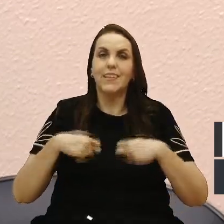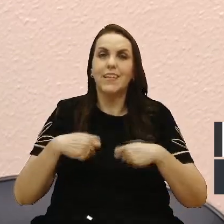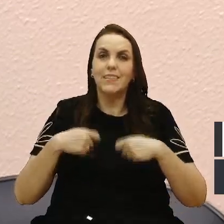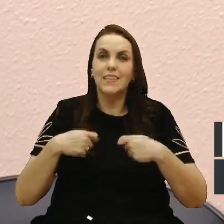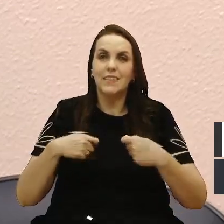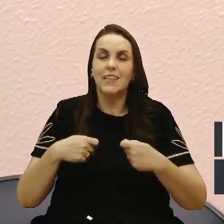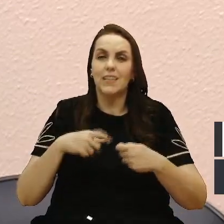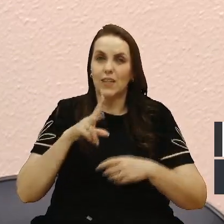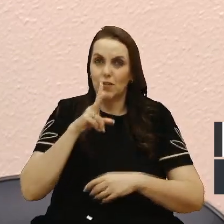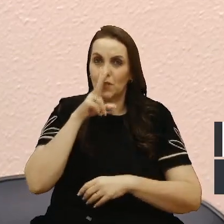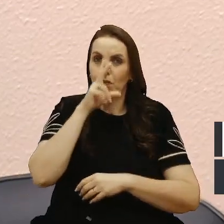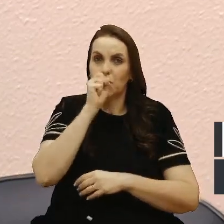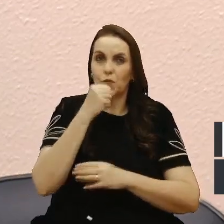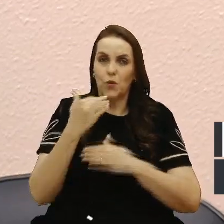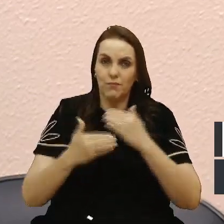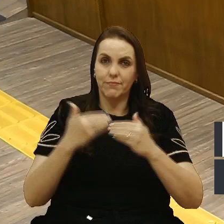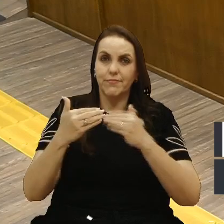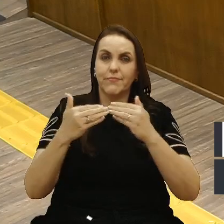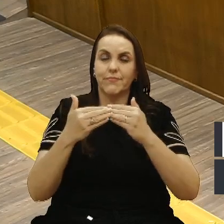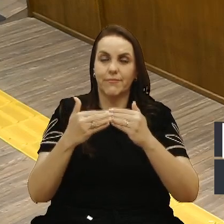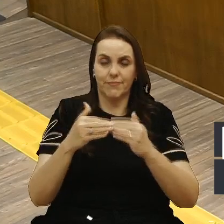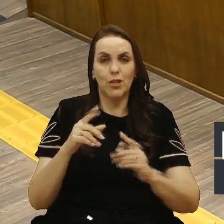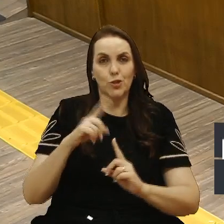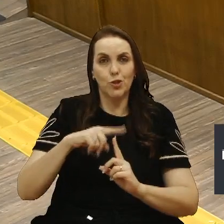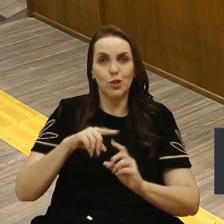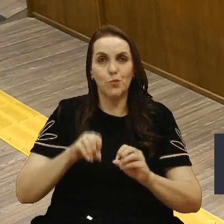do fortalecimento dessa modalidade tão importante.